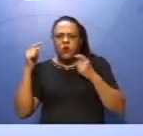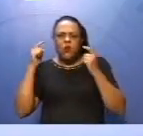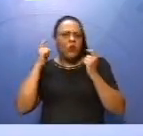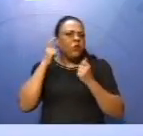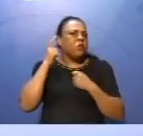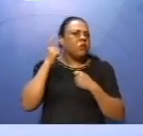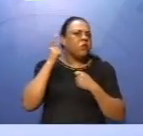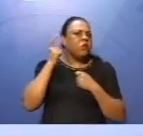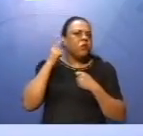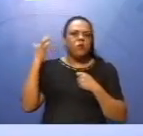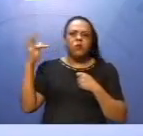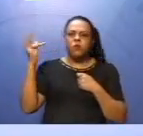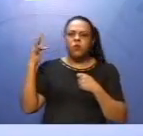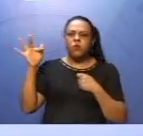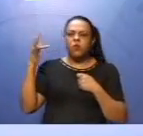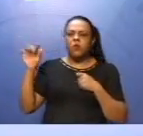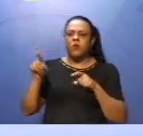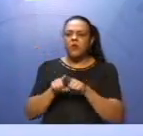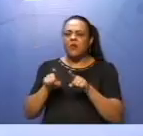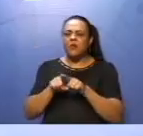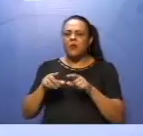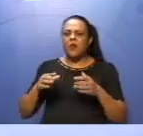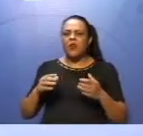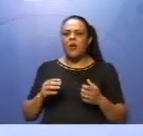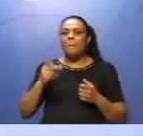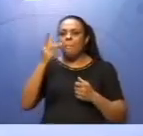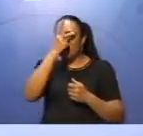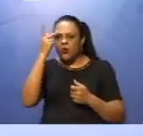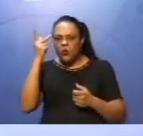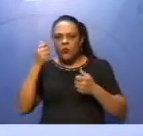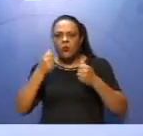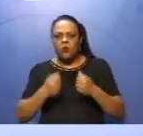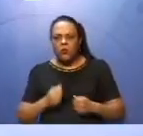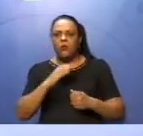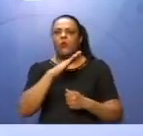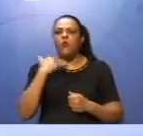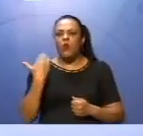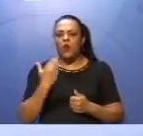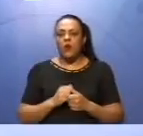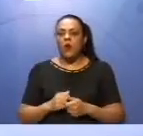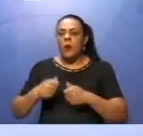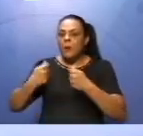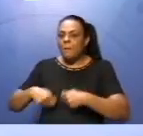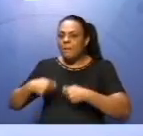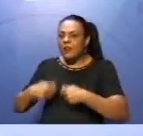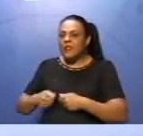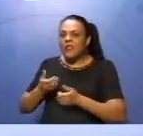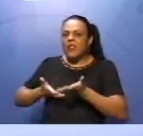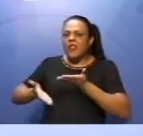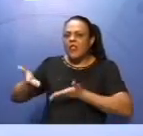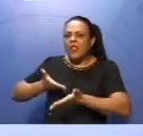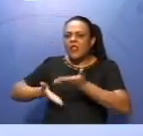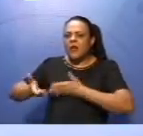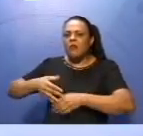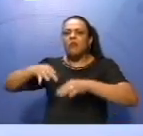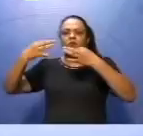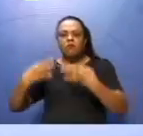inclusive pneumonias, e pode também levar a óbito, né, se a doença não tiver um tratamento